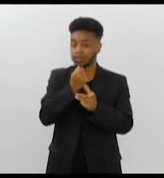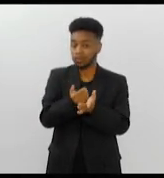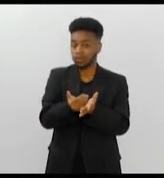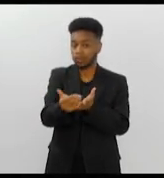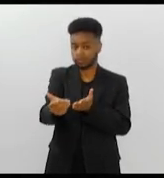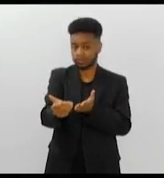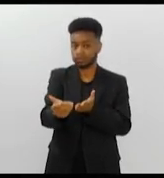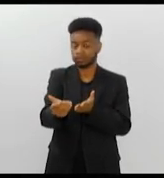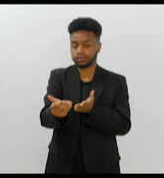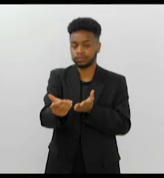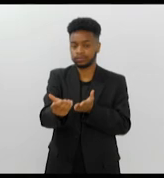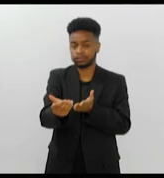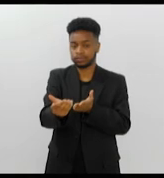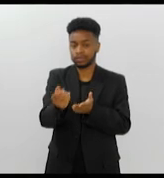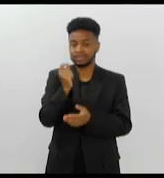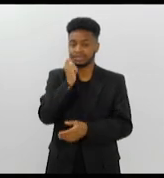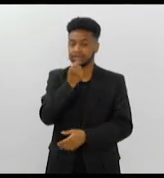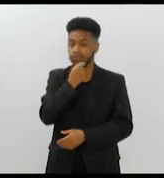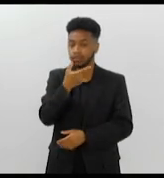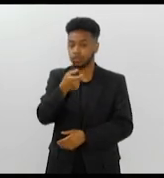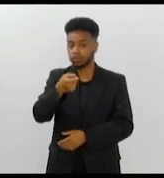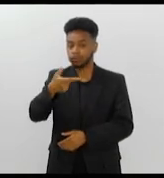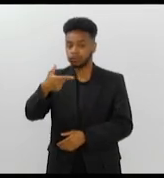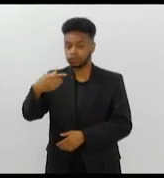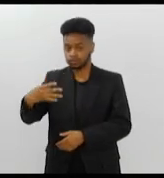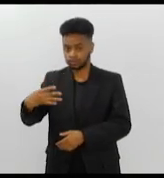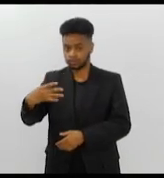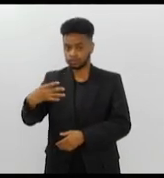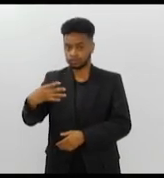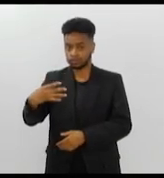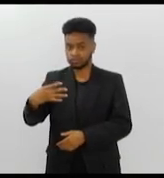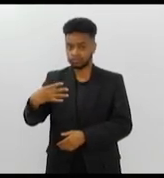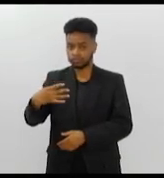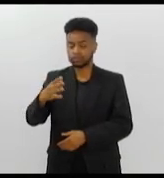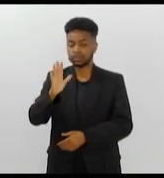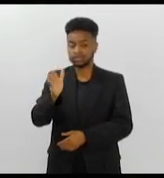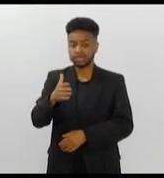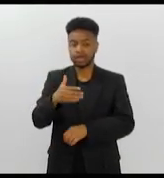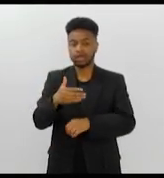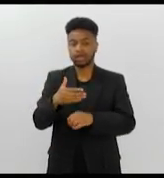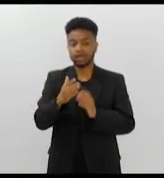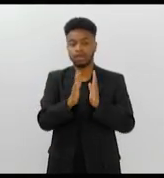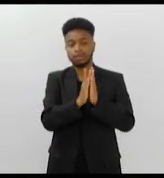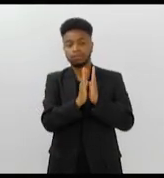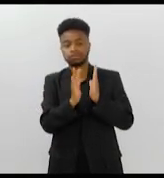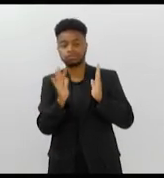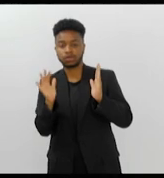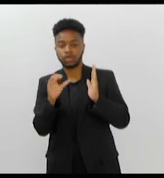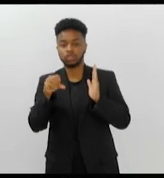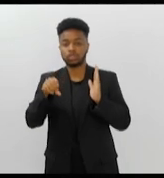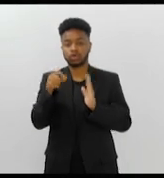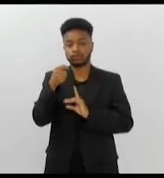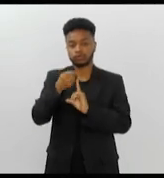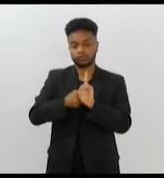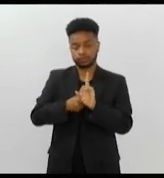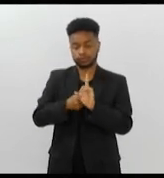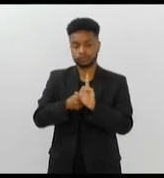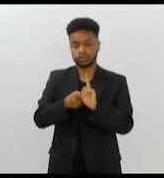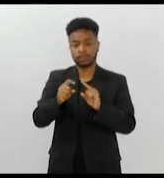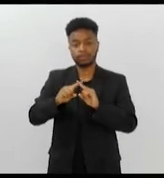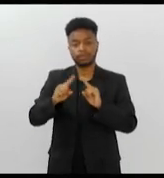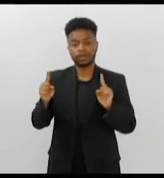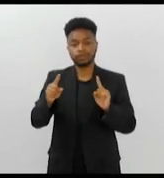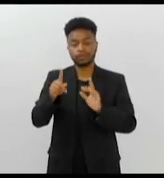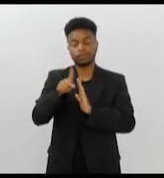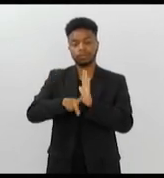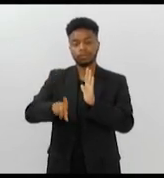setembro de 24 9 meses se passaram e o projeto